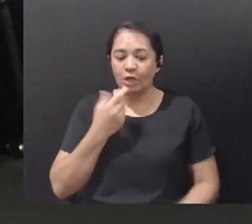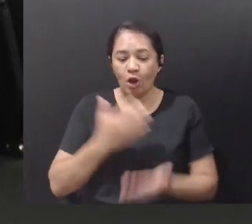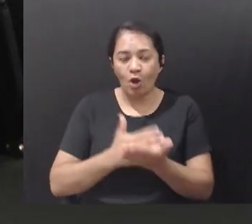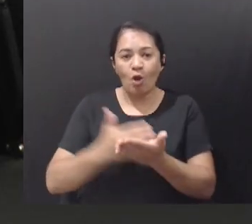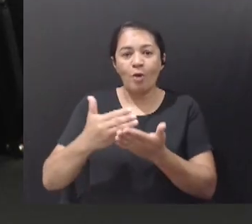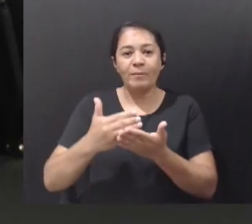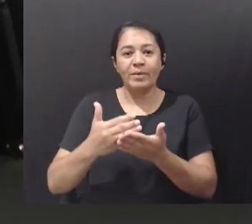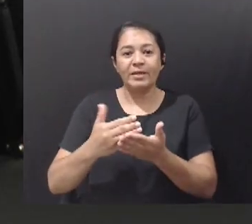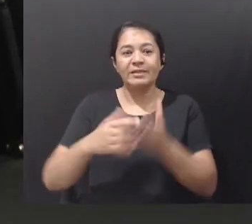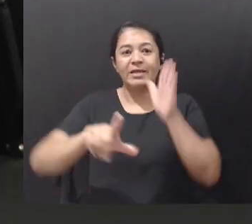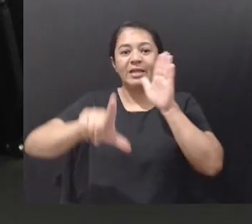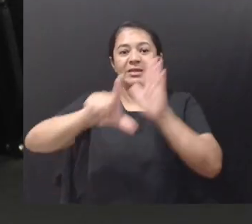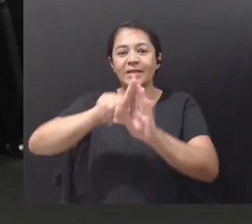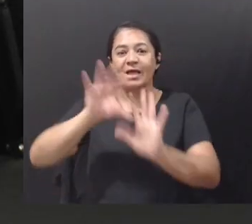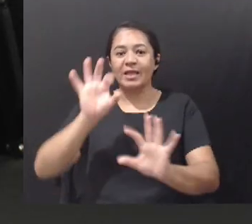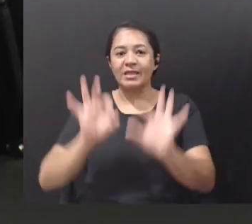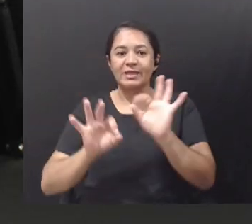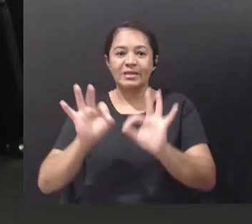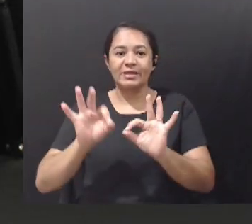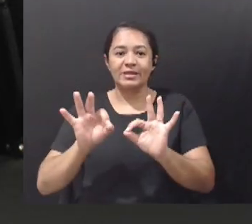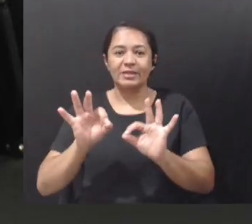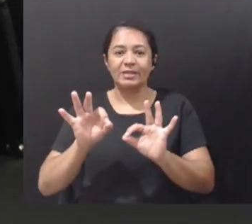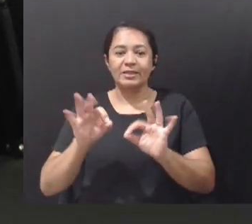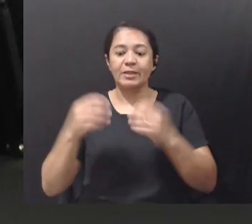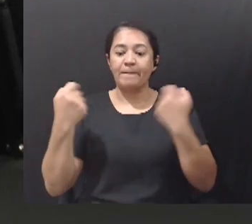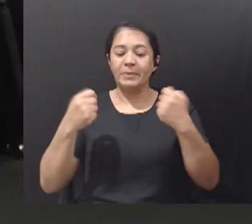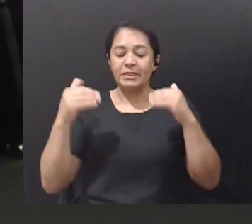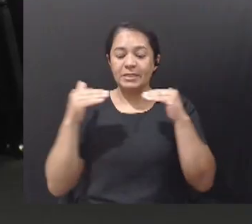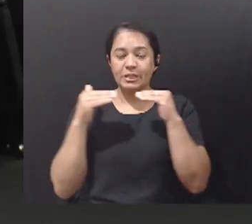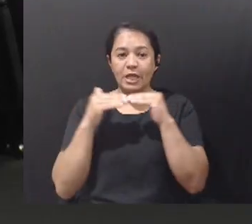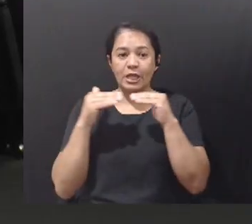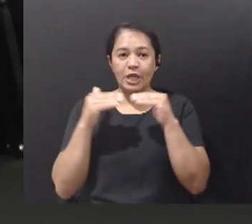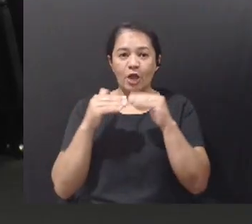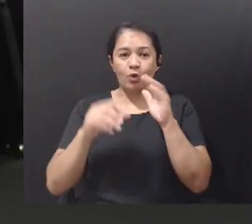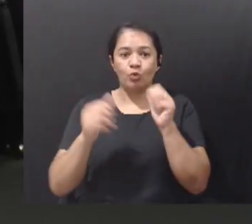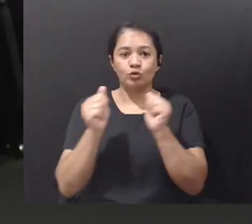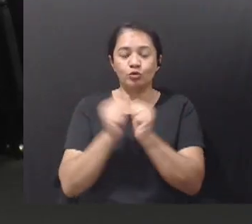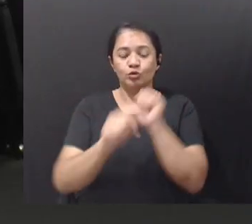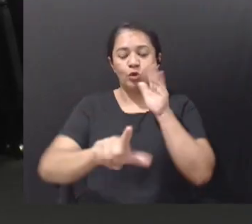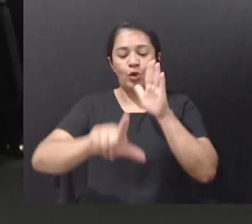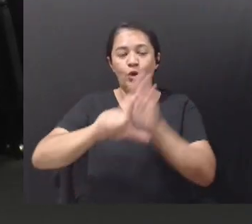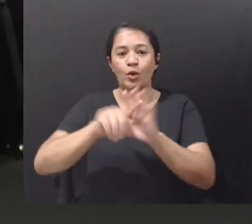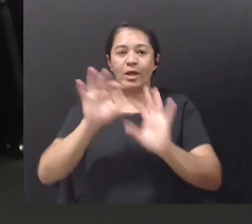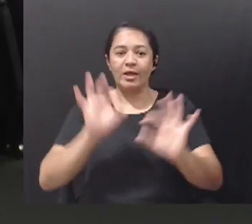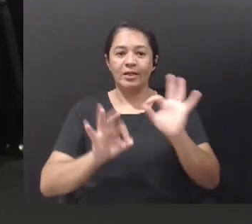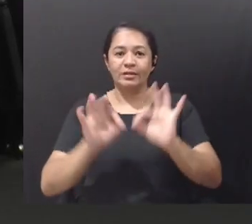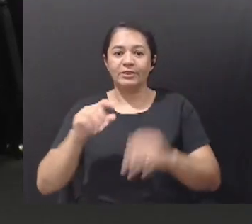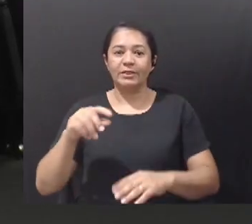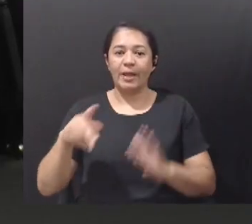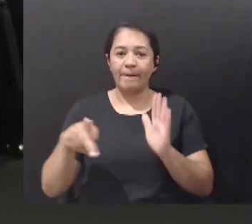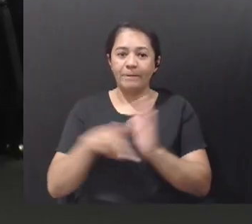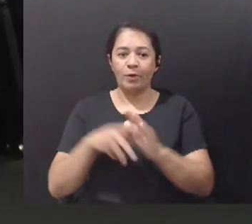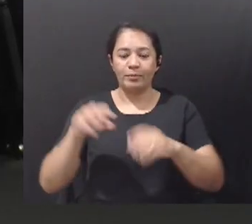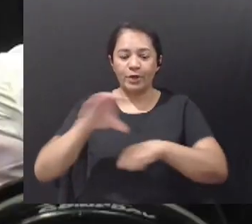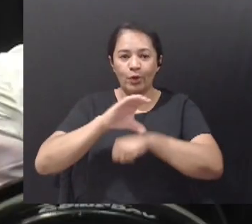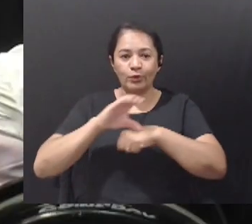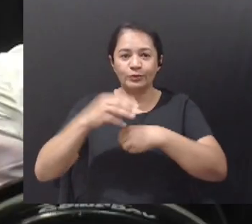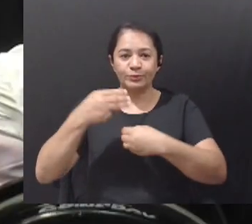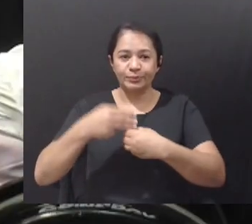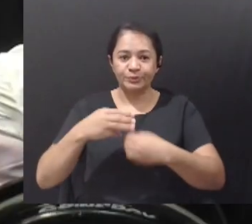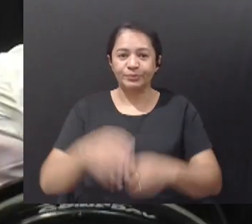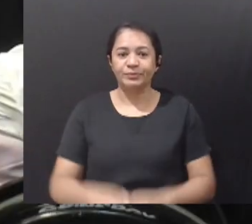não podem estar em desacordo com a lei orgânica do município, que é a nossa Constituição Municipal. Eu que particularmente